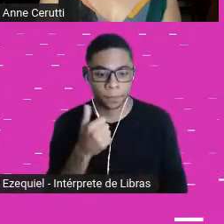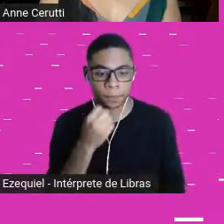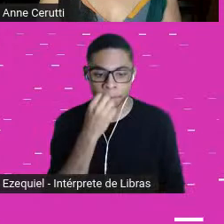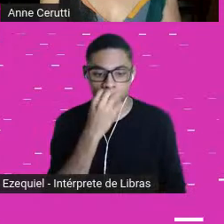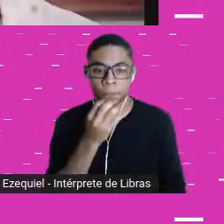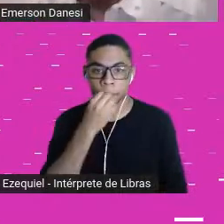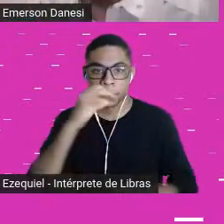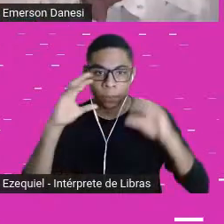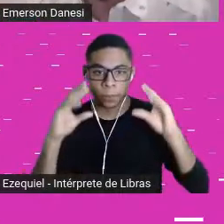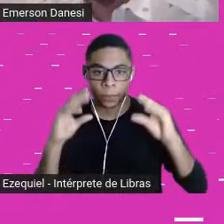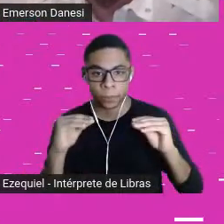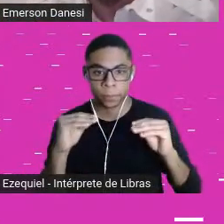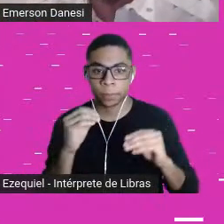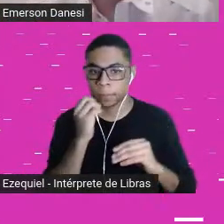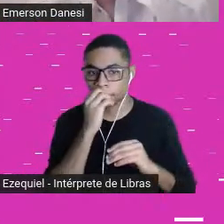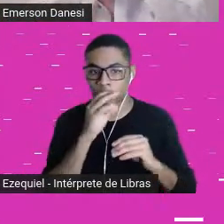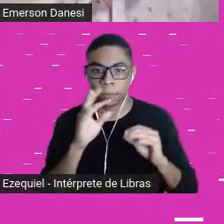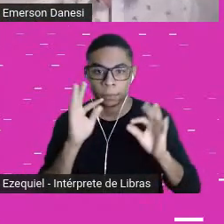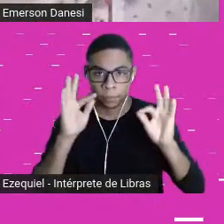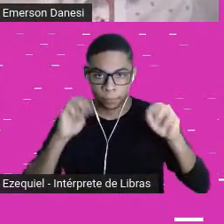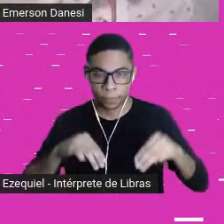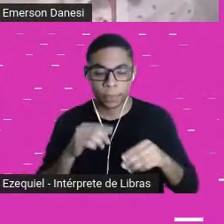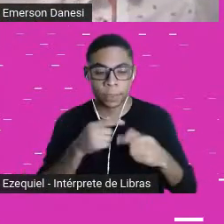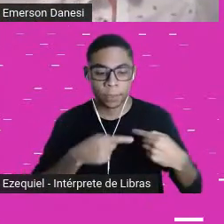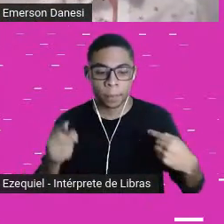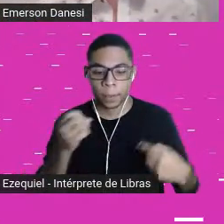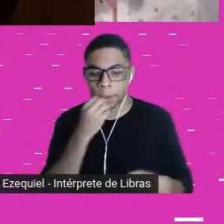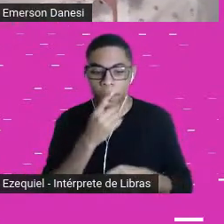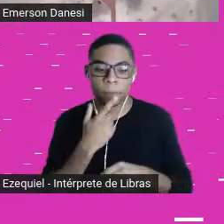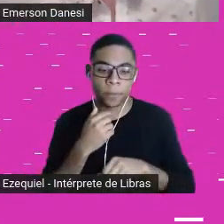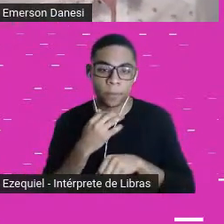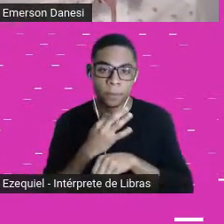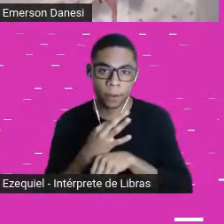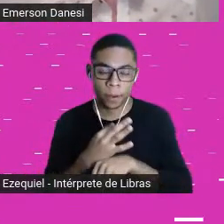noite. Bom final de semana, bom feriado.